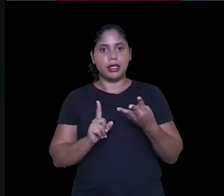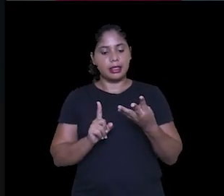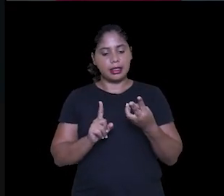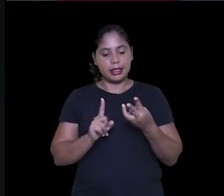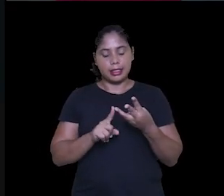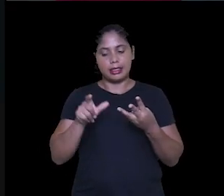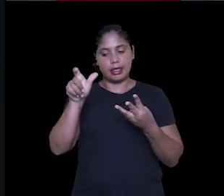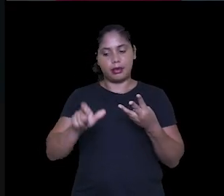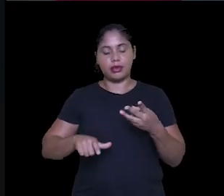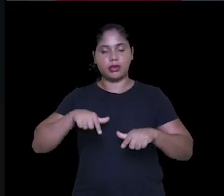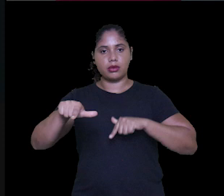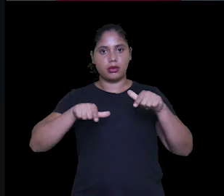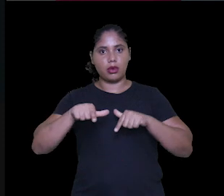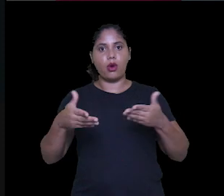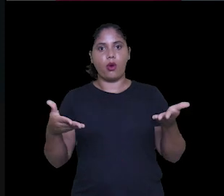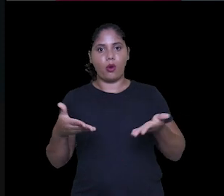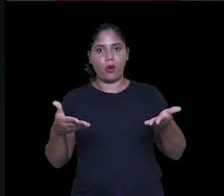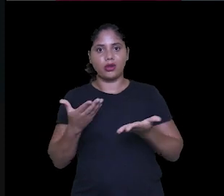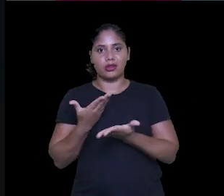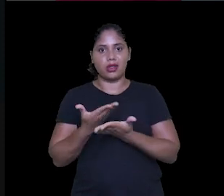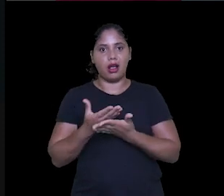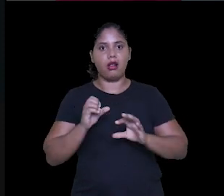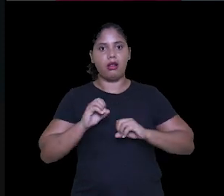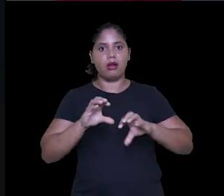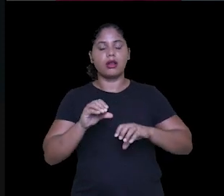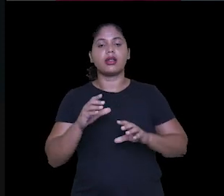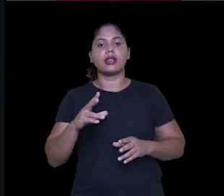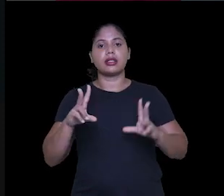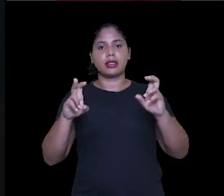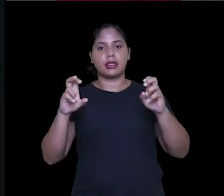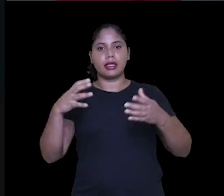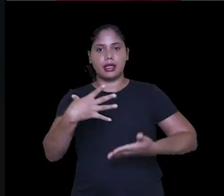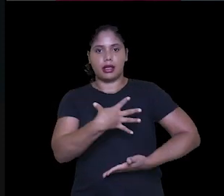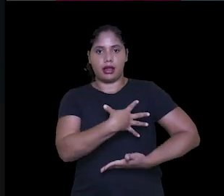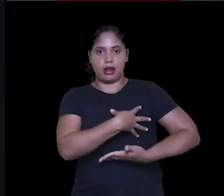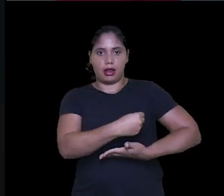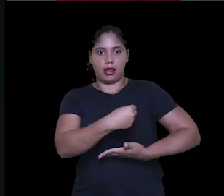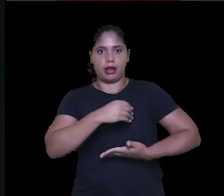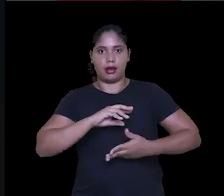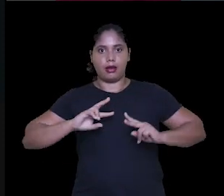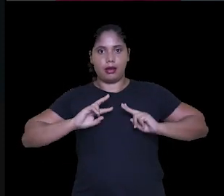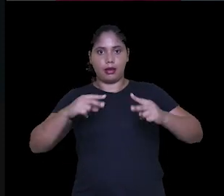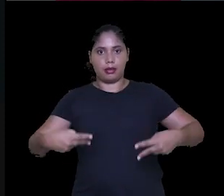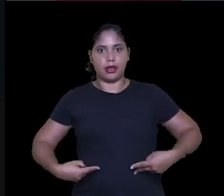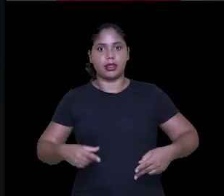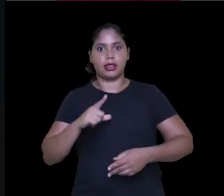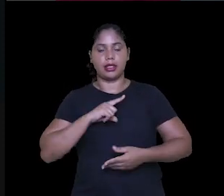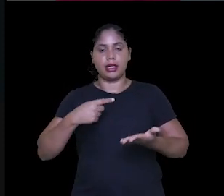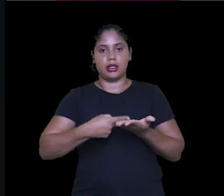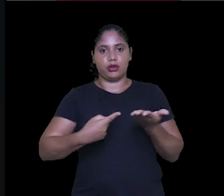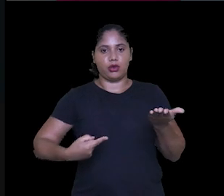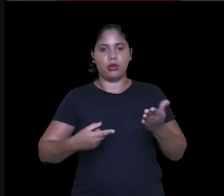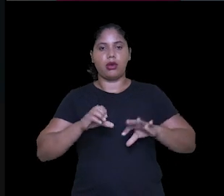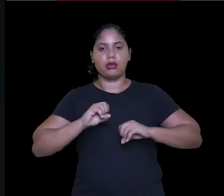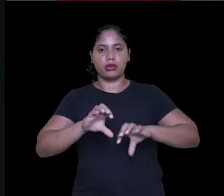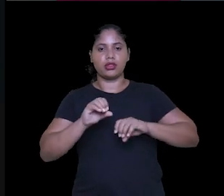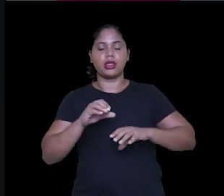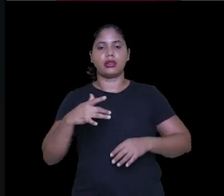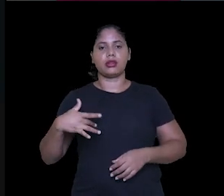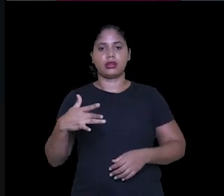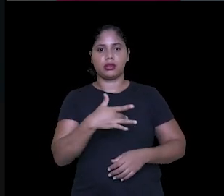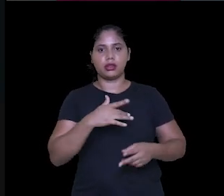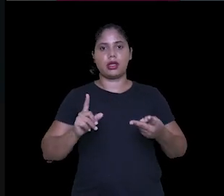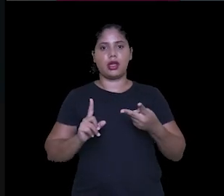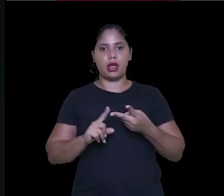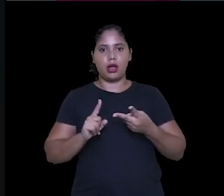aula sobre aleitamento humano, que se encontra no módulo de Educação em Saúde e no módulo de Cuidados